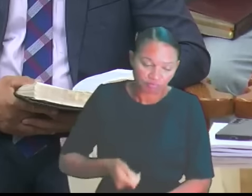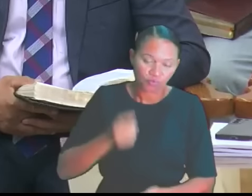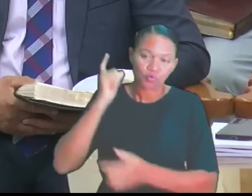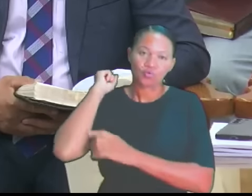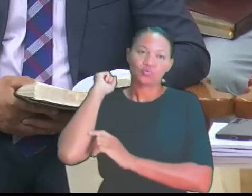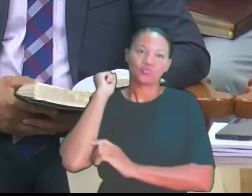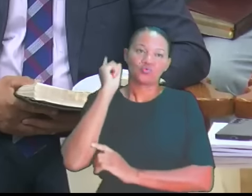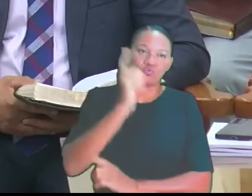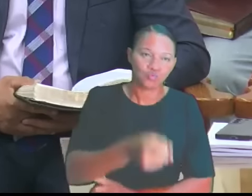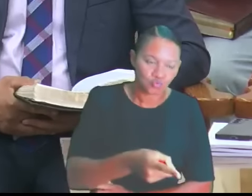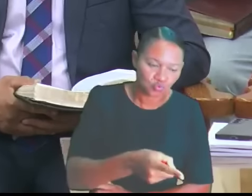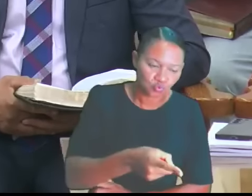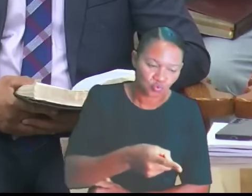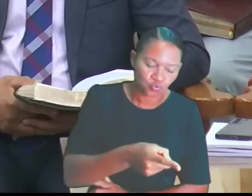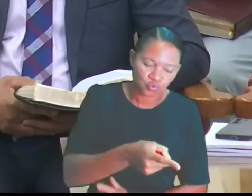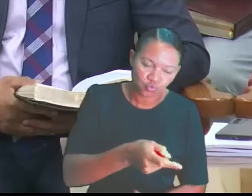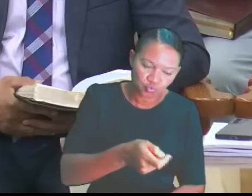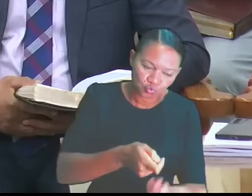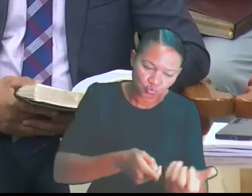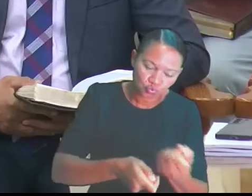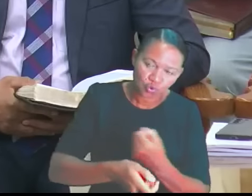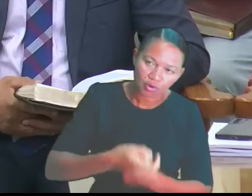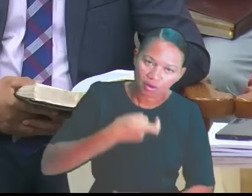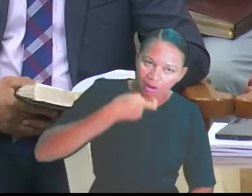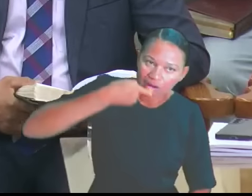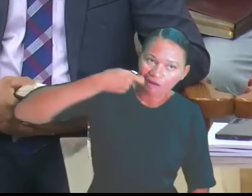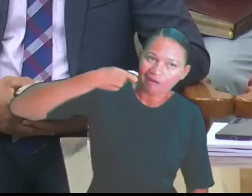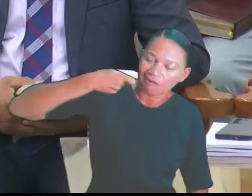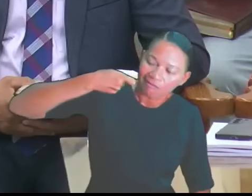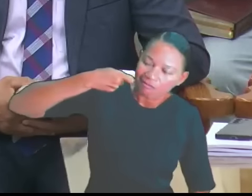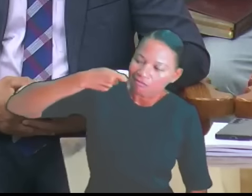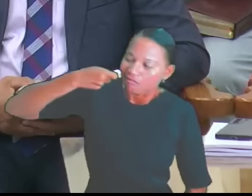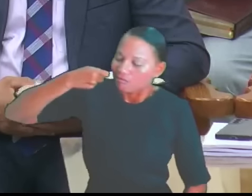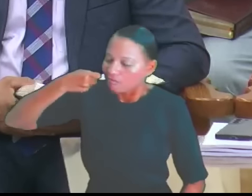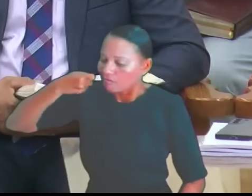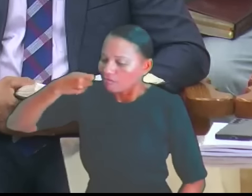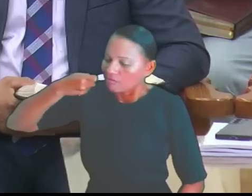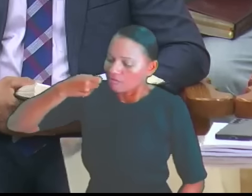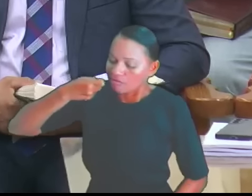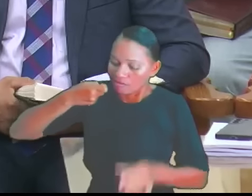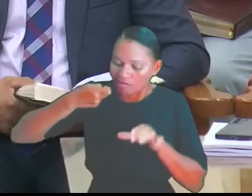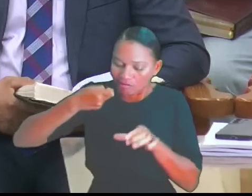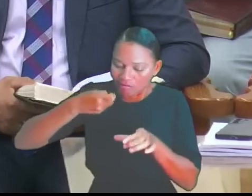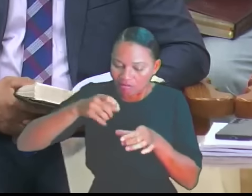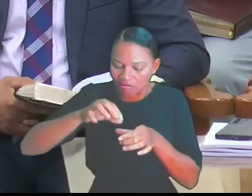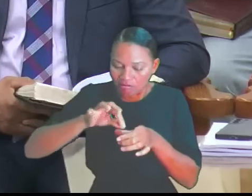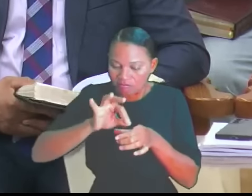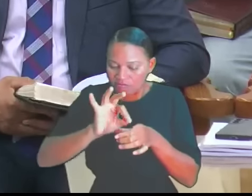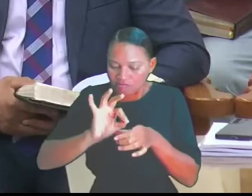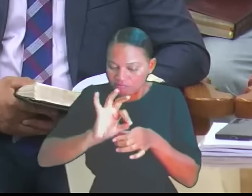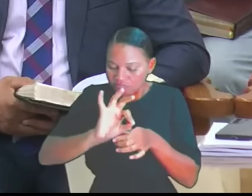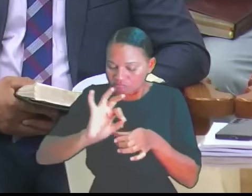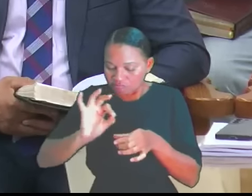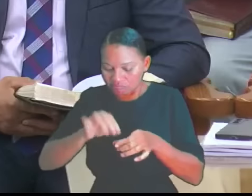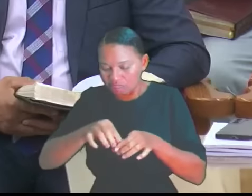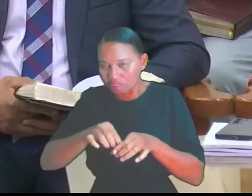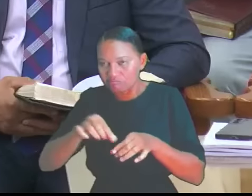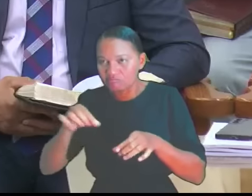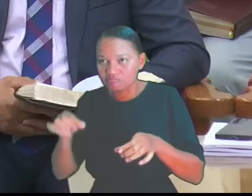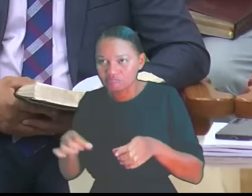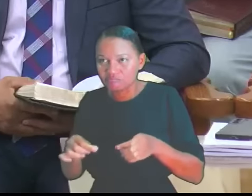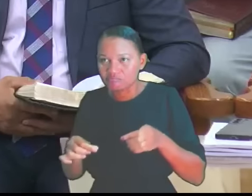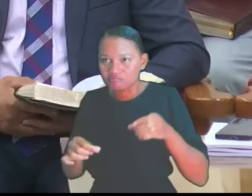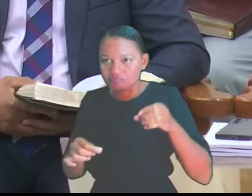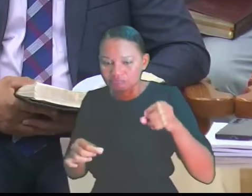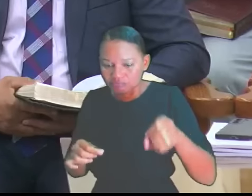moeda que está na boca. Todo peixe vem com a moeda na boca. Agora, tem que pegar o peixe, tirar a moeda sem perder o peixe. Soltar o peixe para